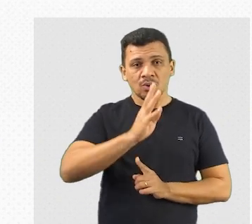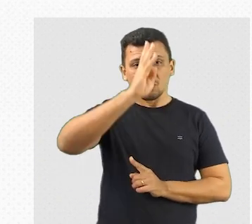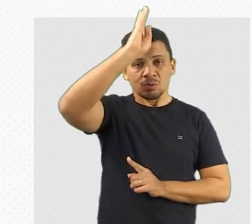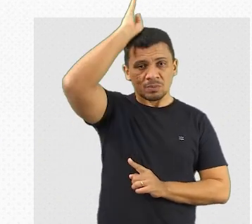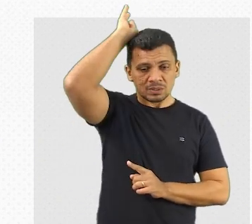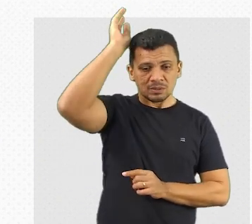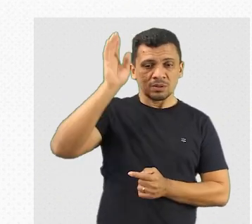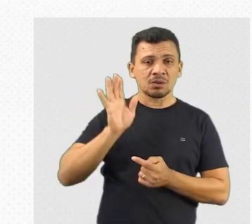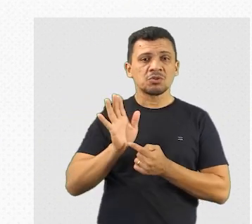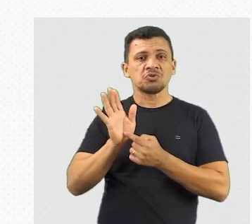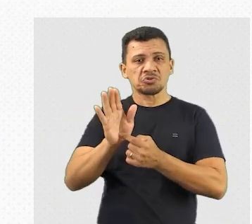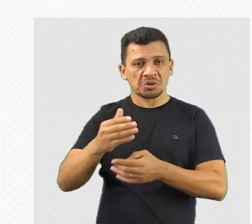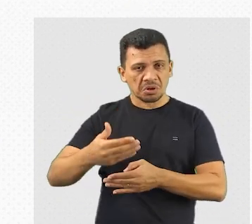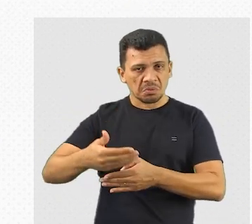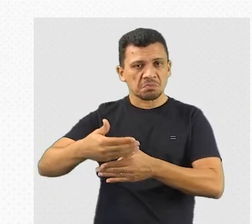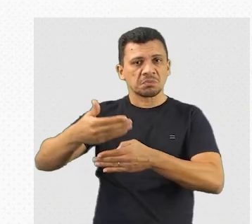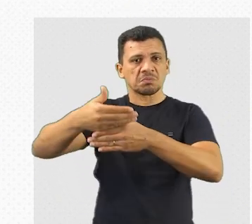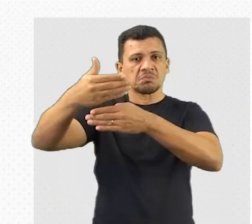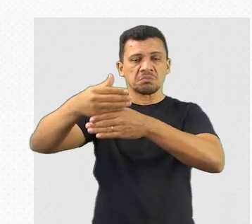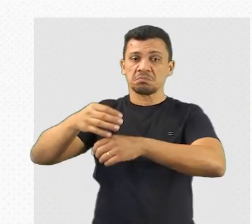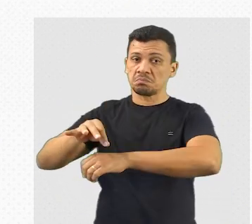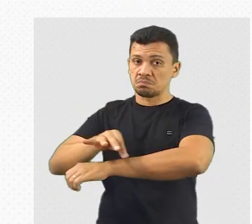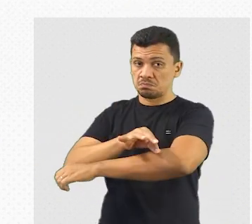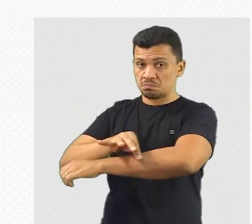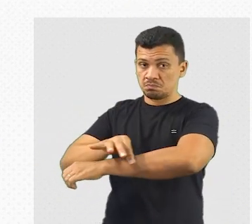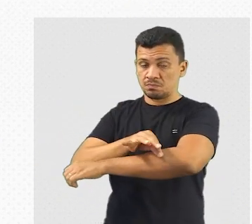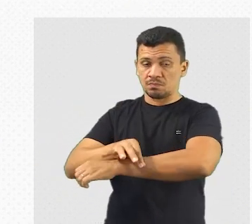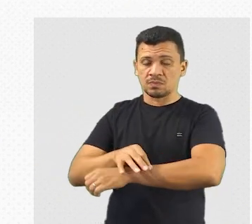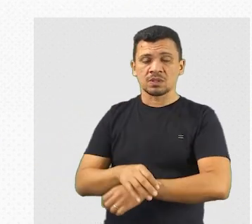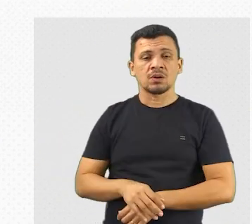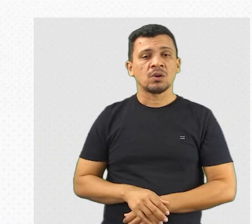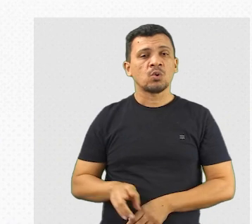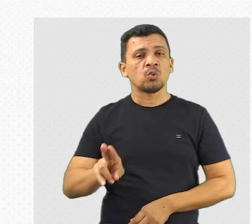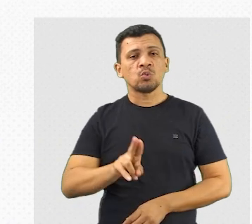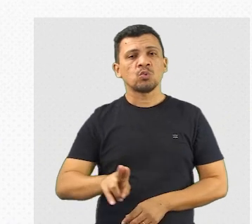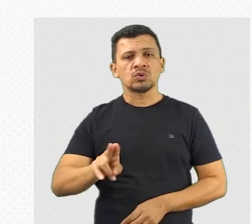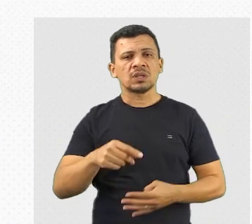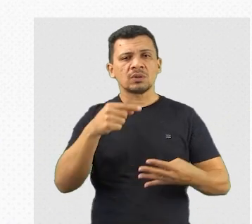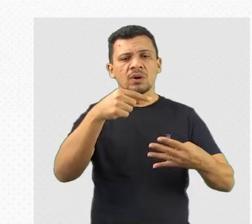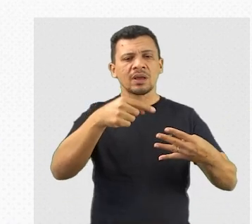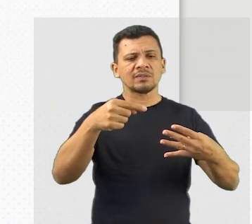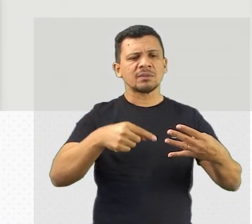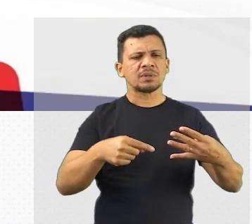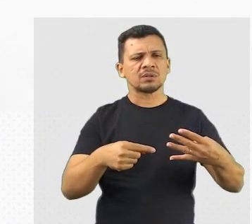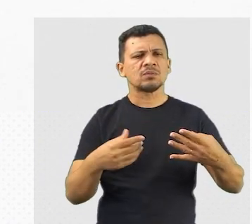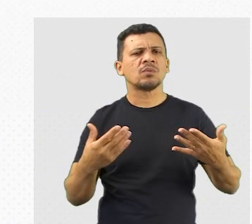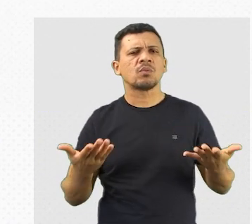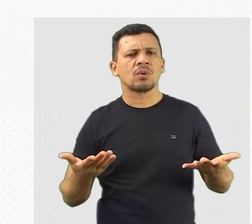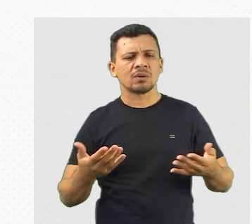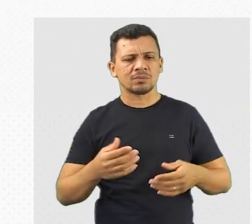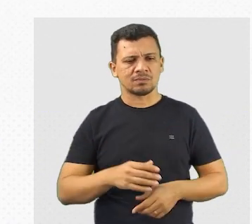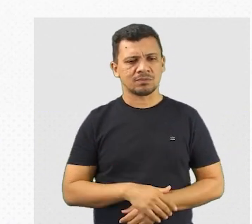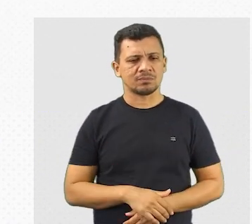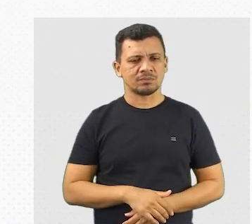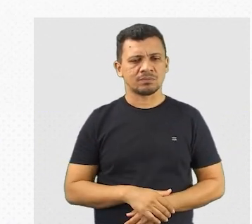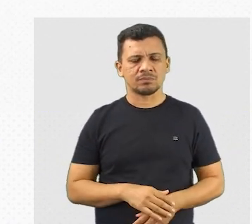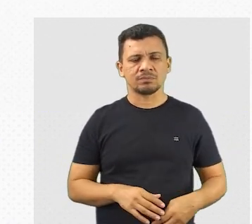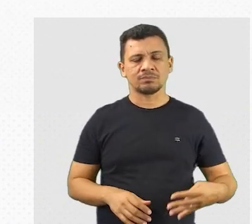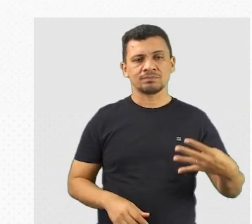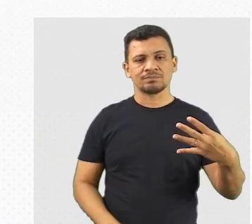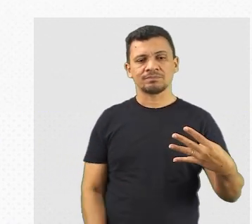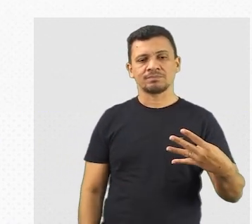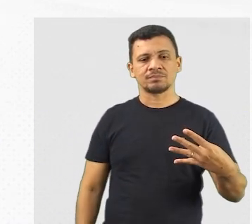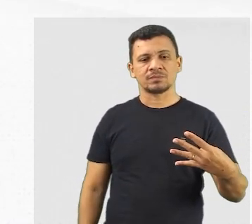principalmente as construções, a arquitetura. E para isso os romanos destacaram-se utilizando quais elementos? Então, esse fica fácil,